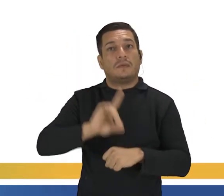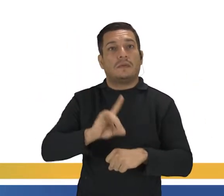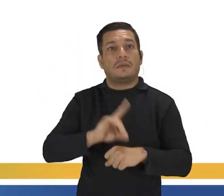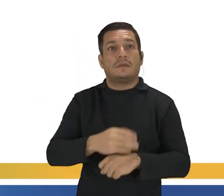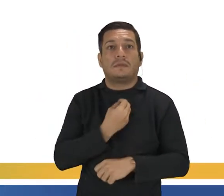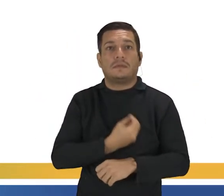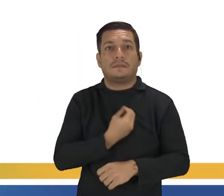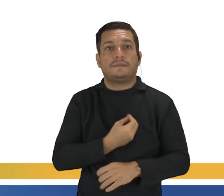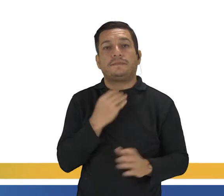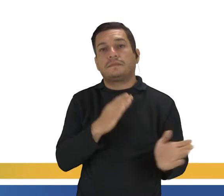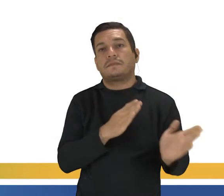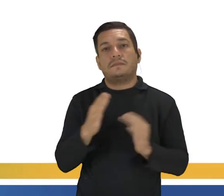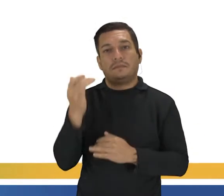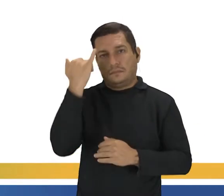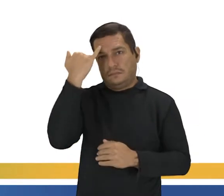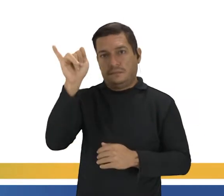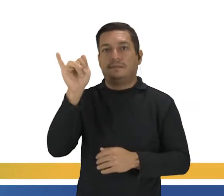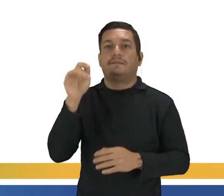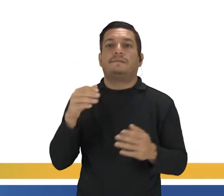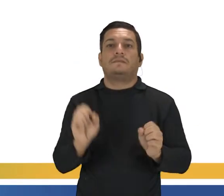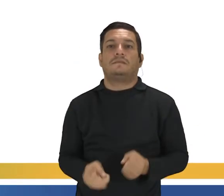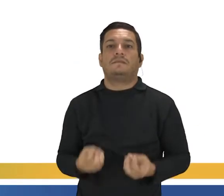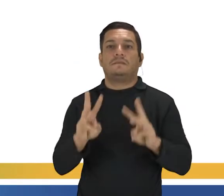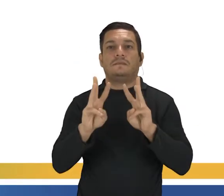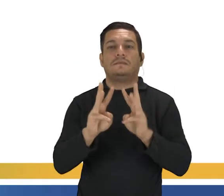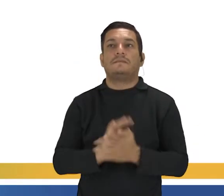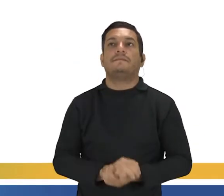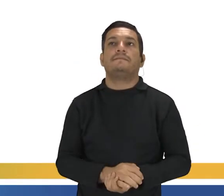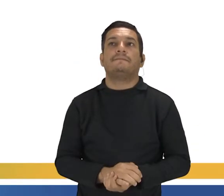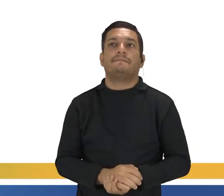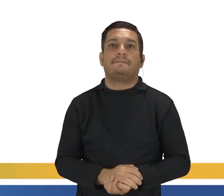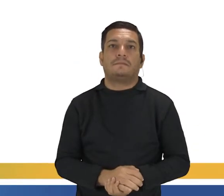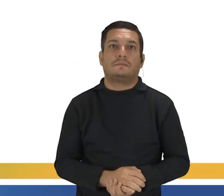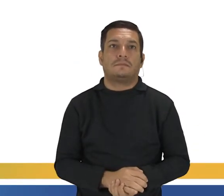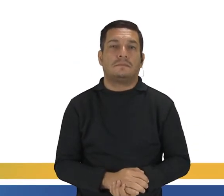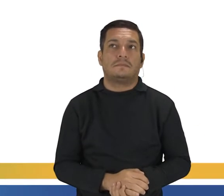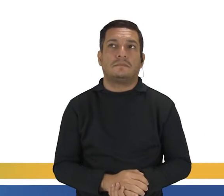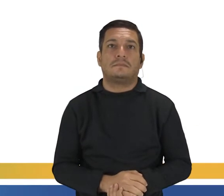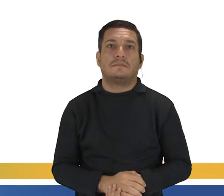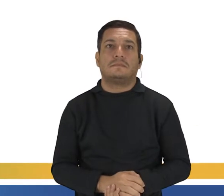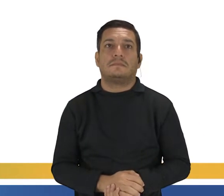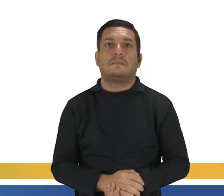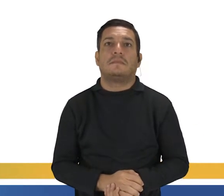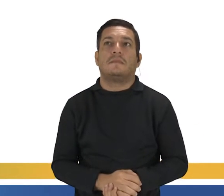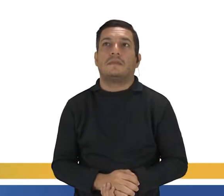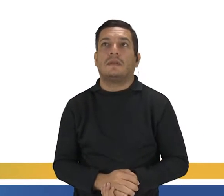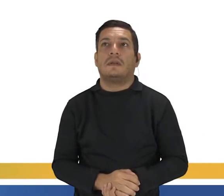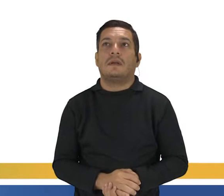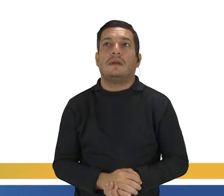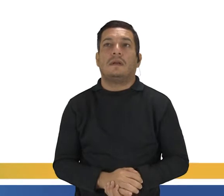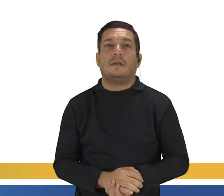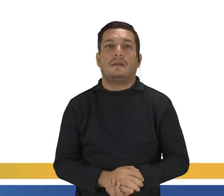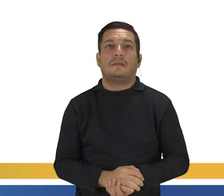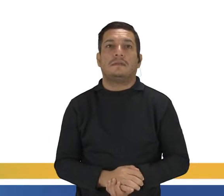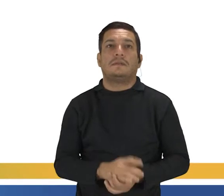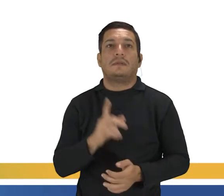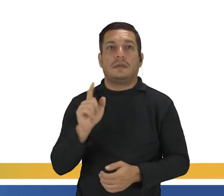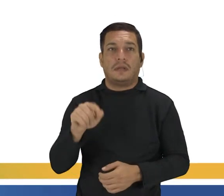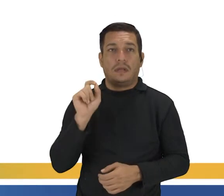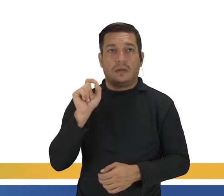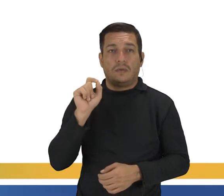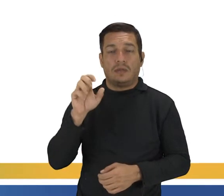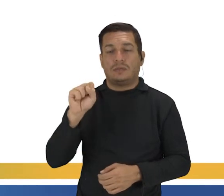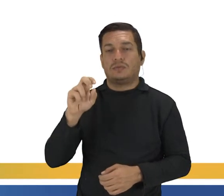diretor e participa do processo de criação do espetáculo. Ainda na tela, acompanhe a leitura. O